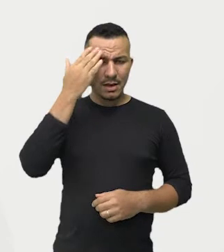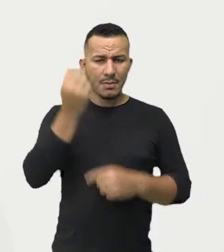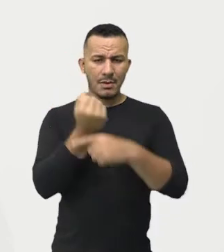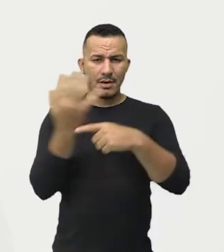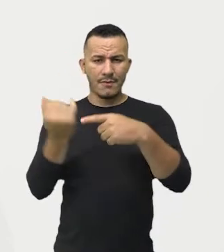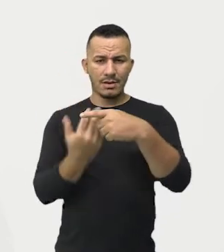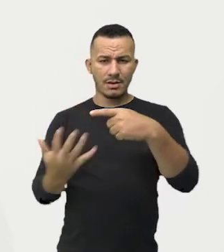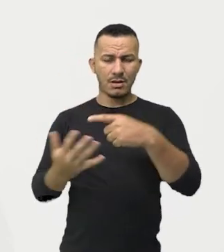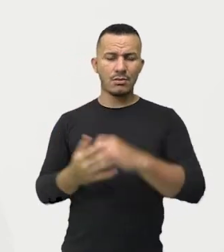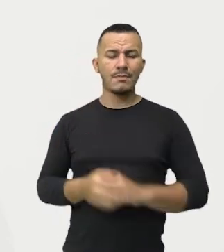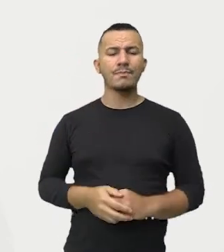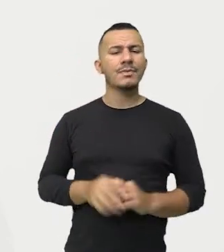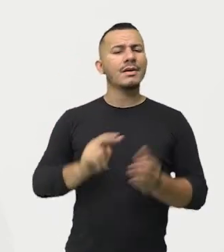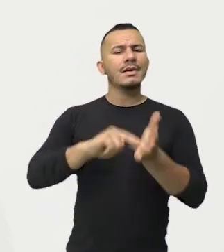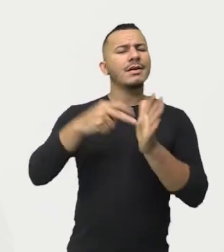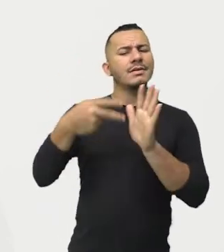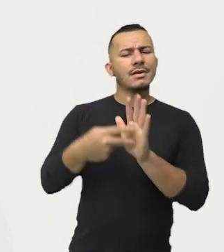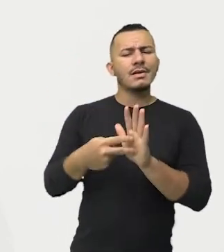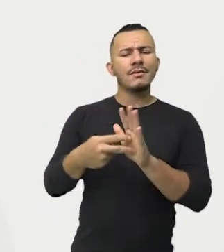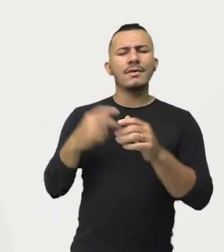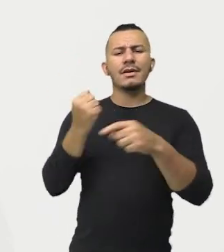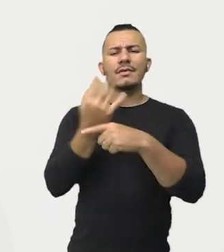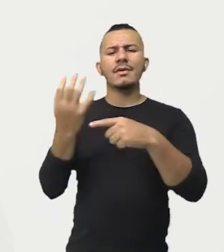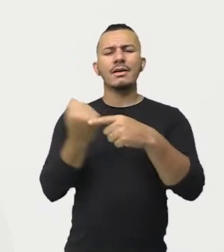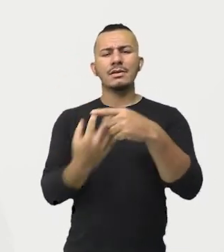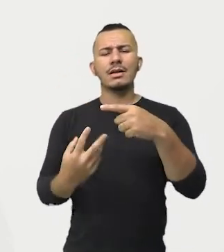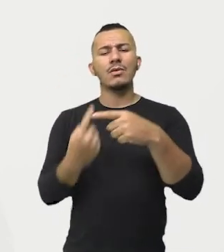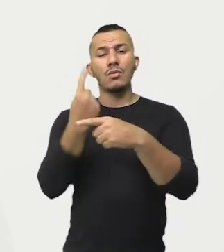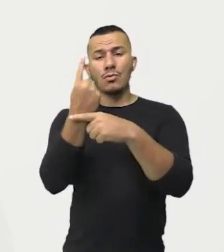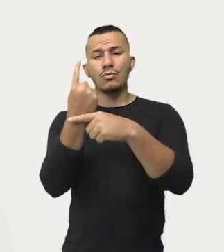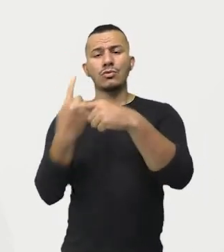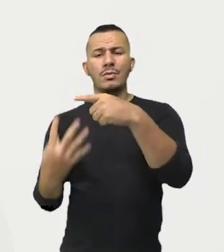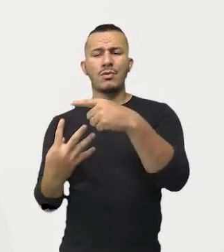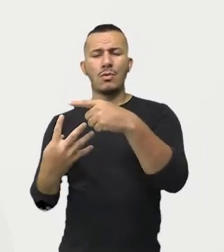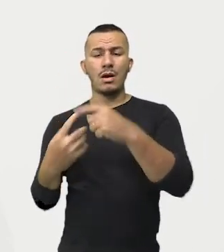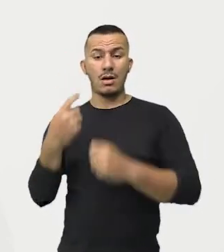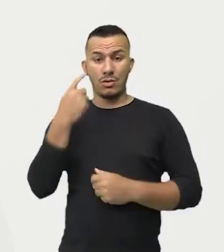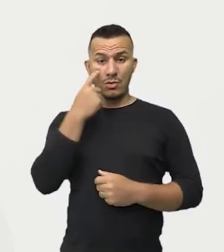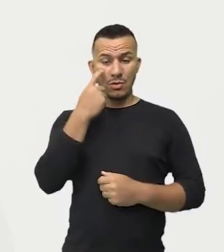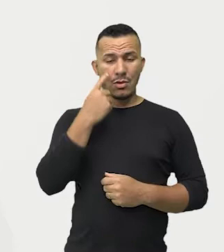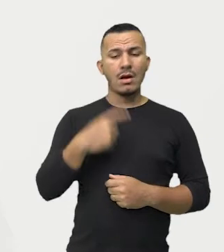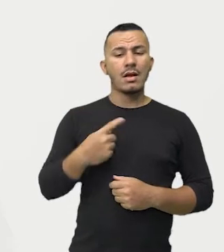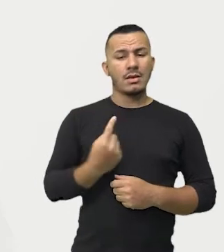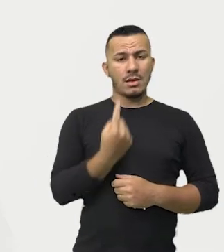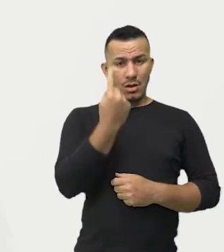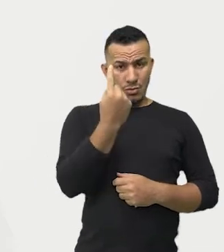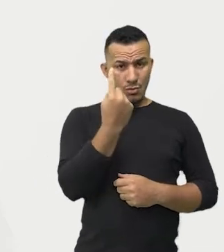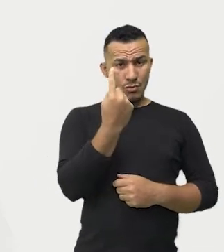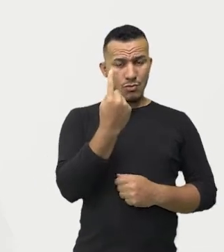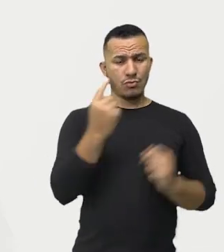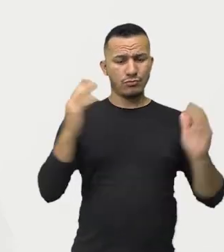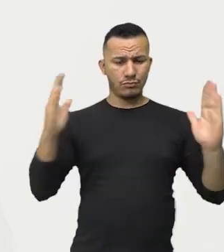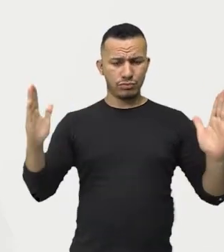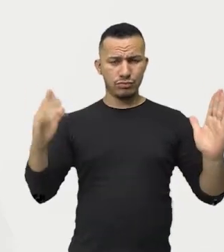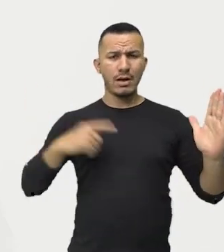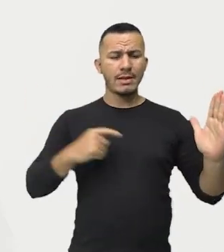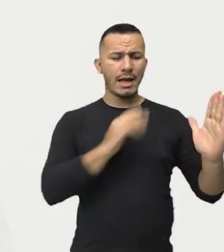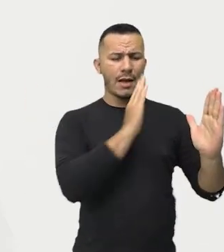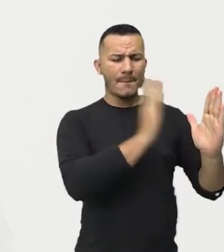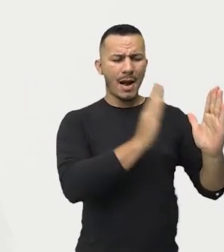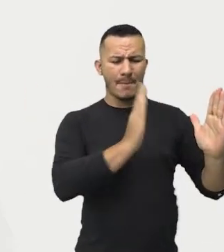fração. Qual é o significado desta fração? O significado é que o inteiro está dividido em